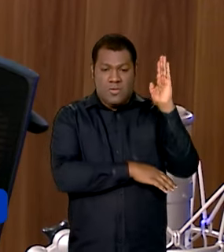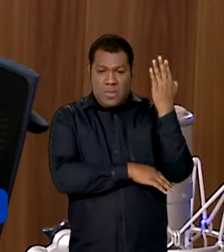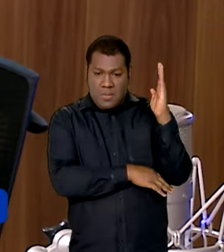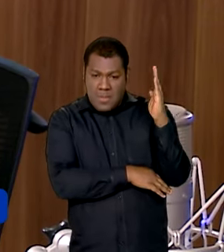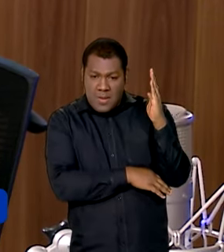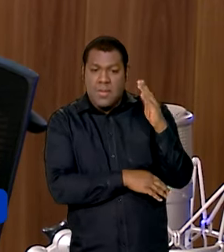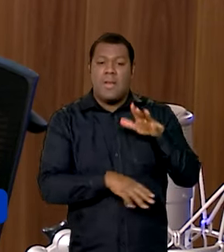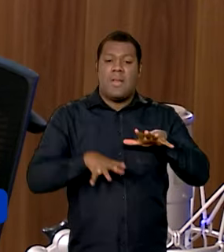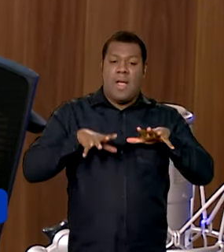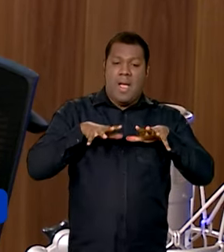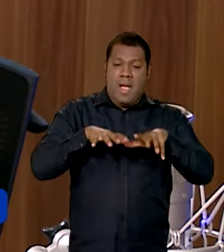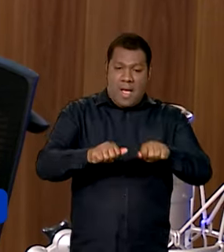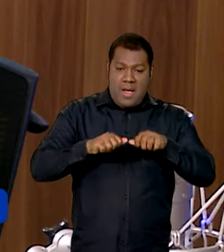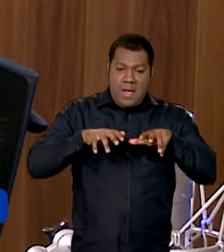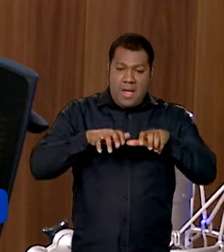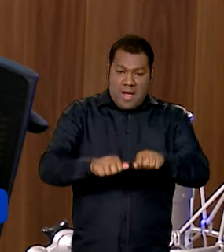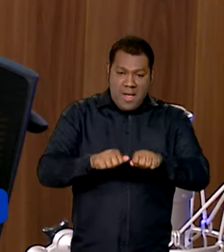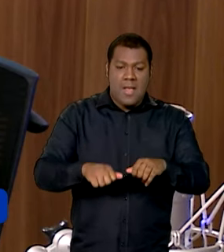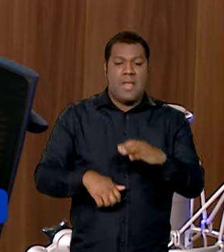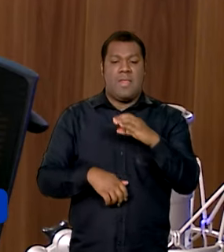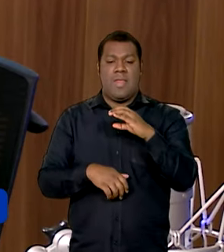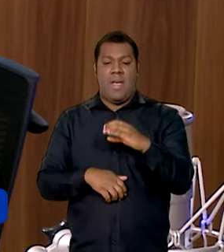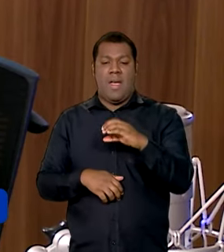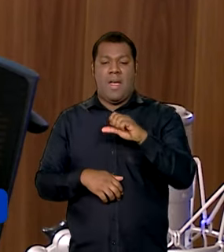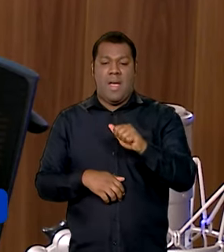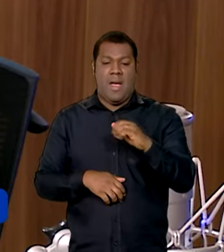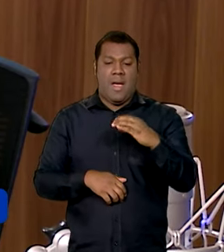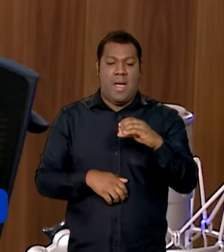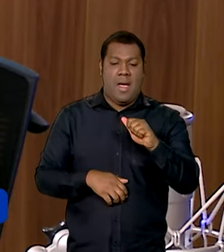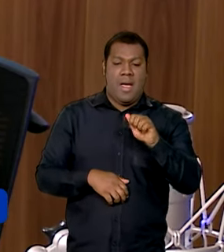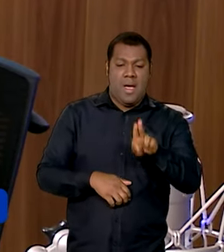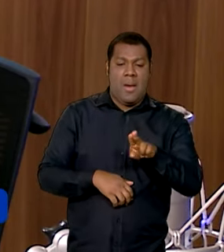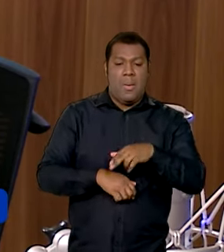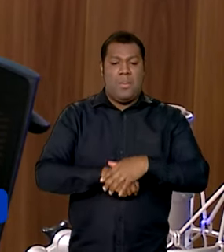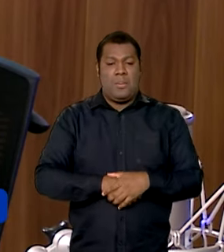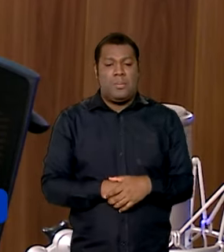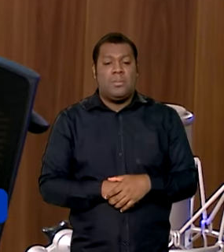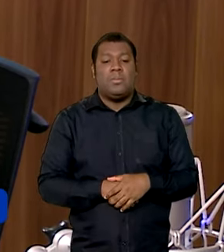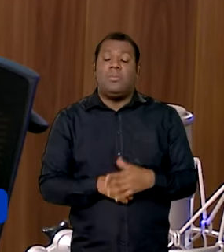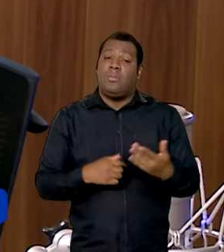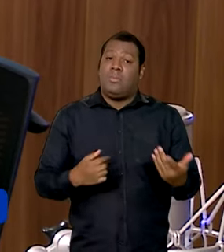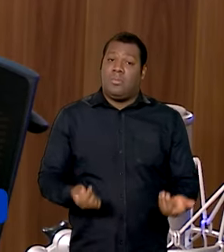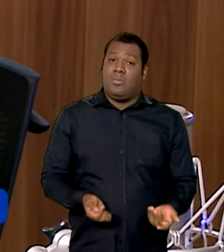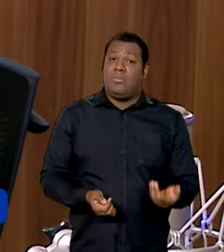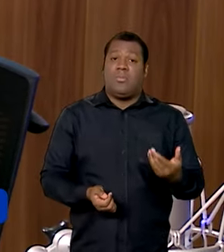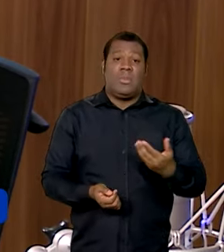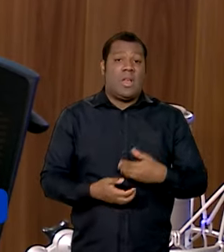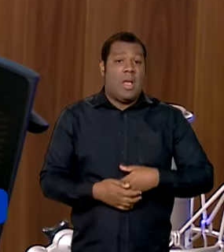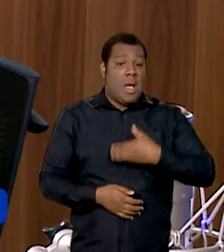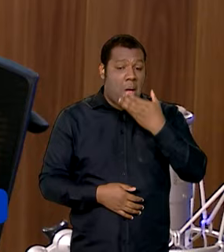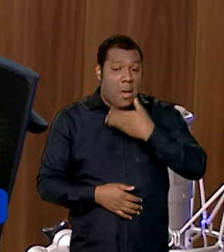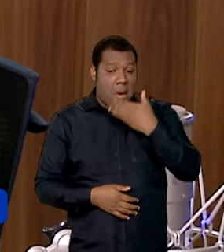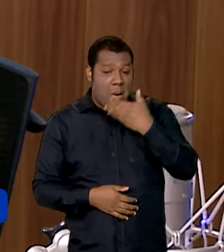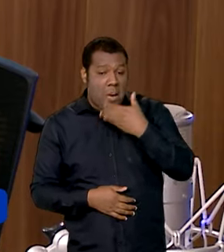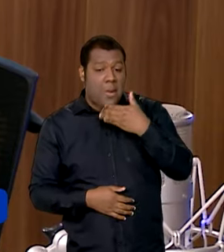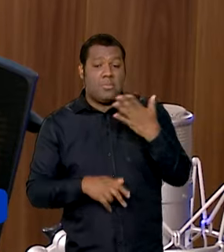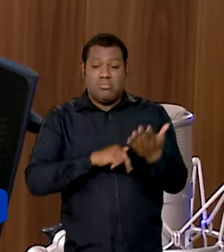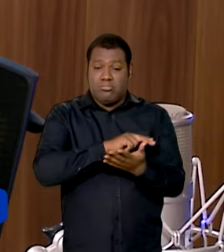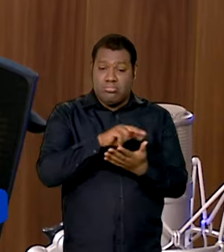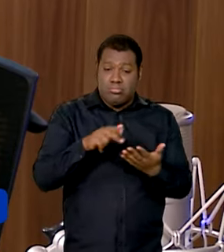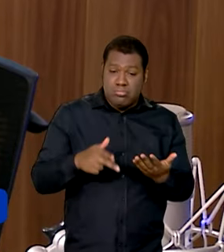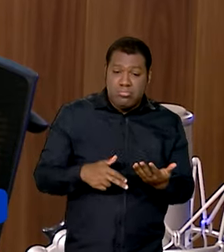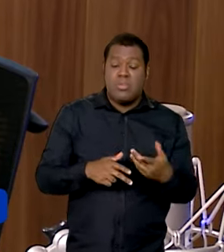Açaí tem tem potencial pro Cacau tem potencial eh pro vários ativos da floresta pro pescado paraa